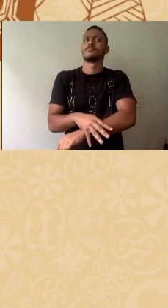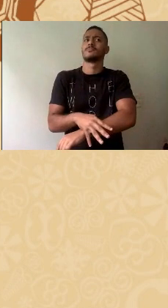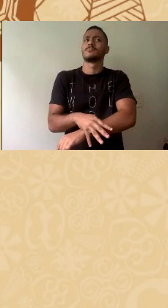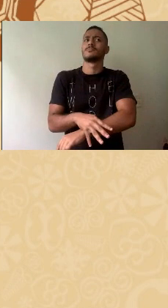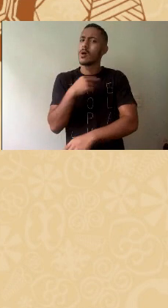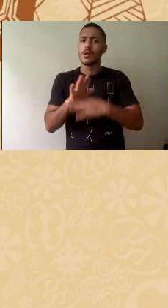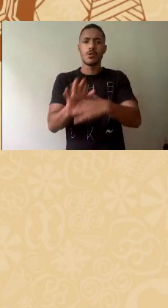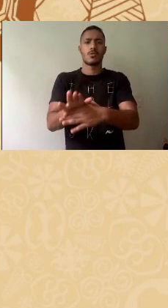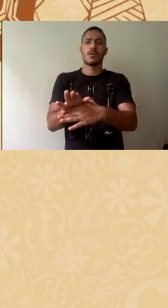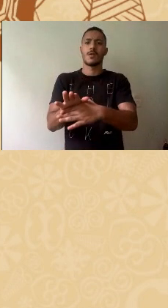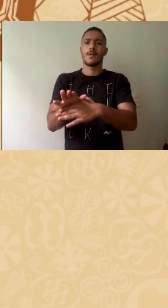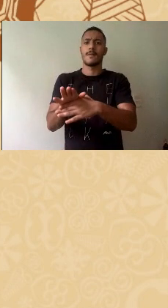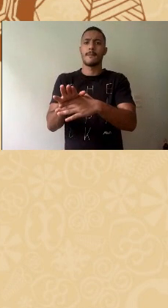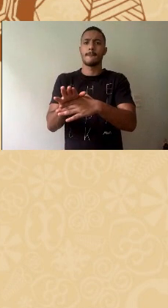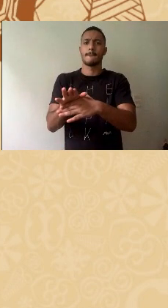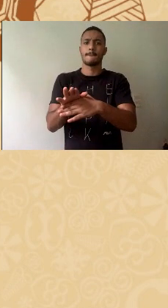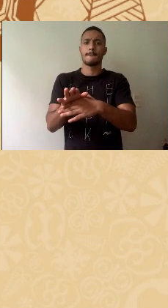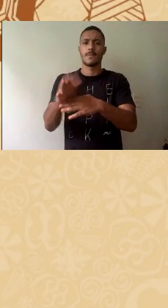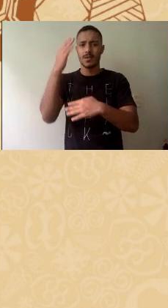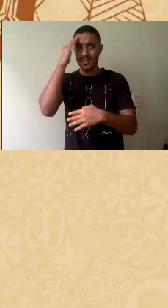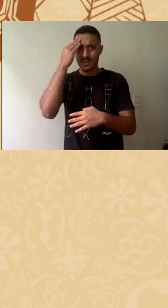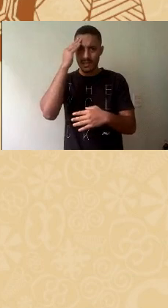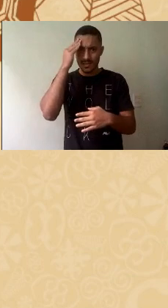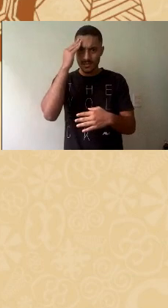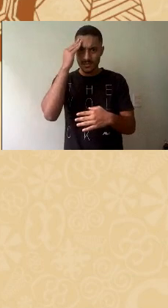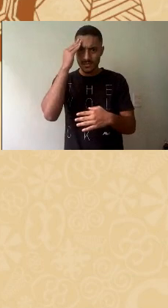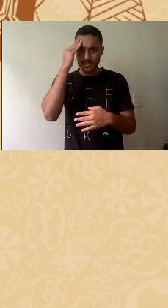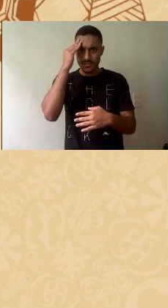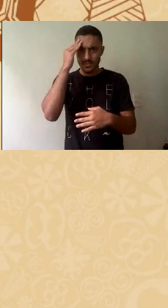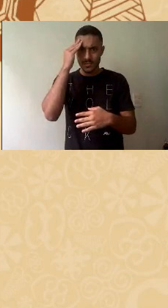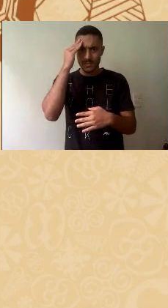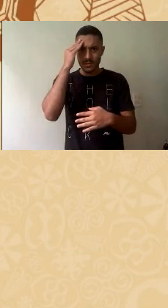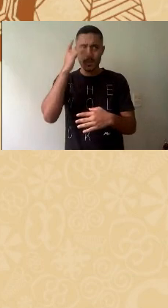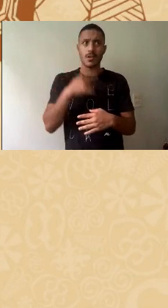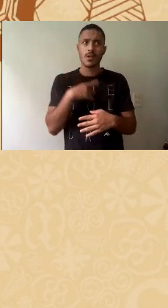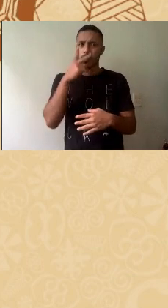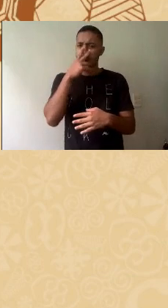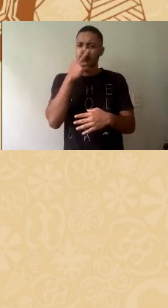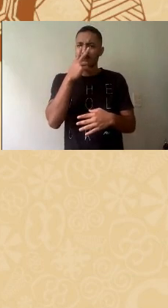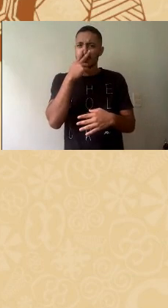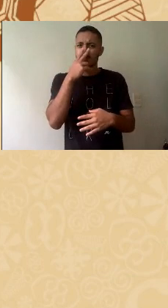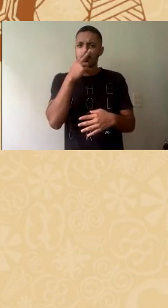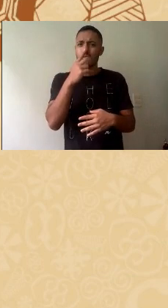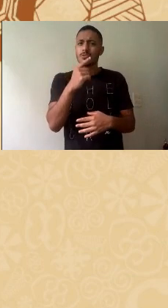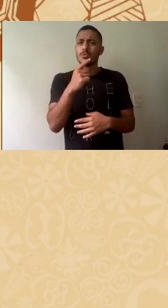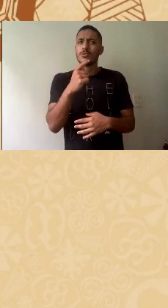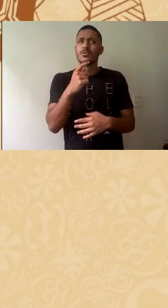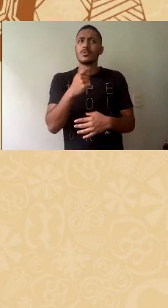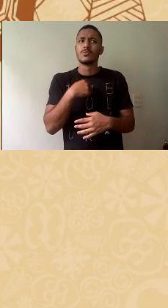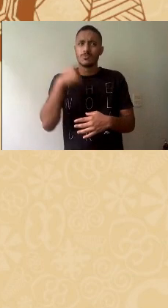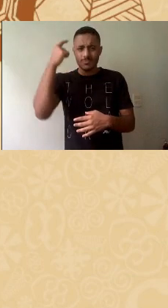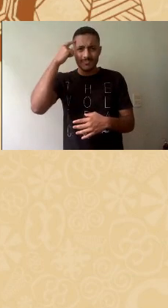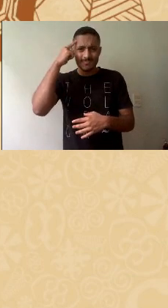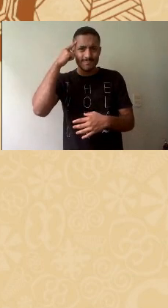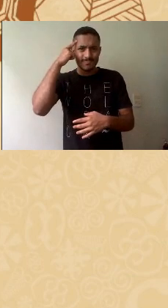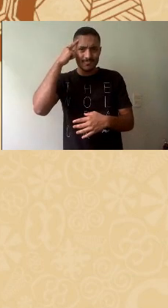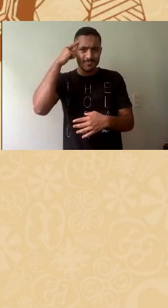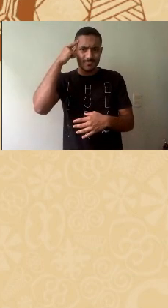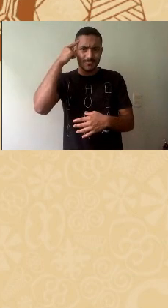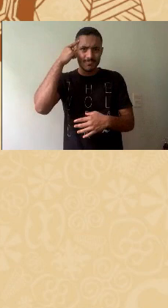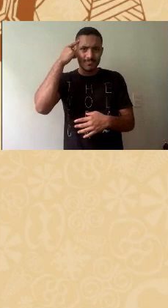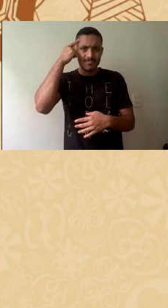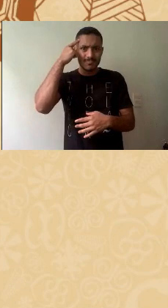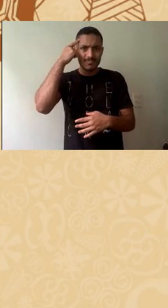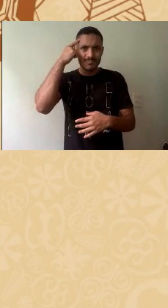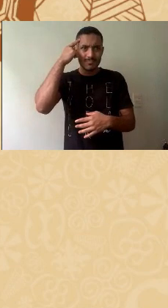contribuir. Entende? Né? Eu acho que é uma coisa... assim, eu estou falando de uma reflexão minha, entende? Eu não estou falando que é isso que o Robinilson